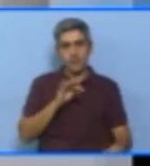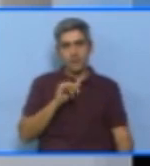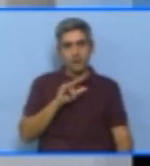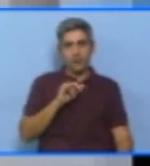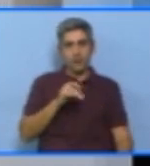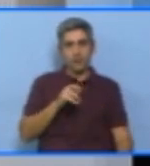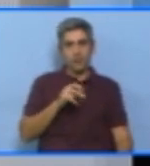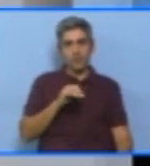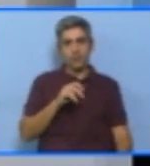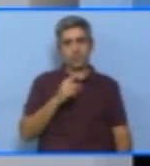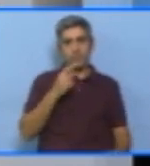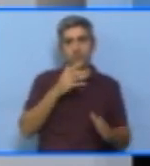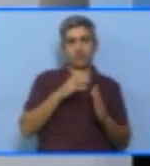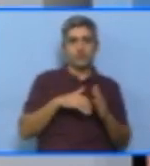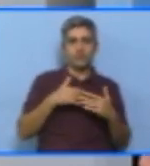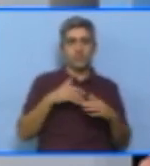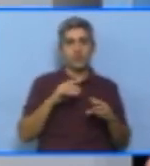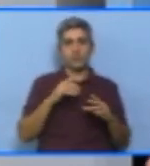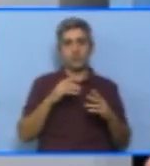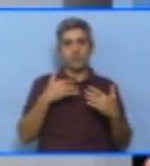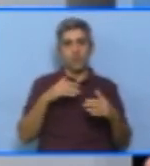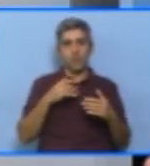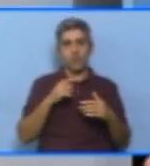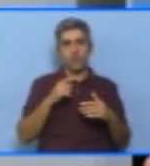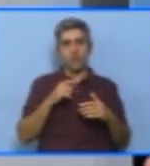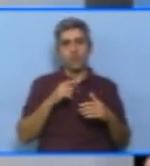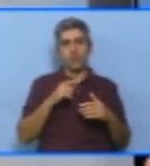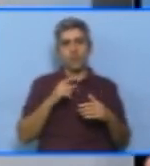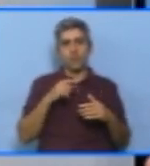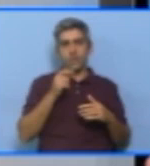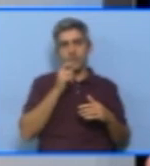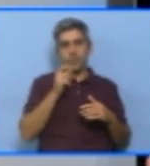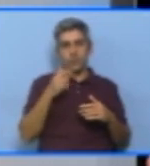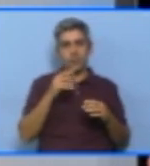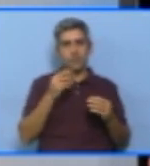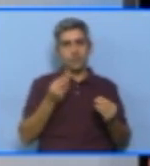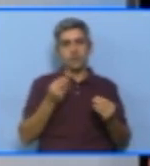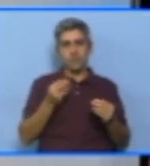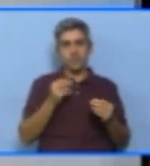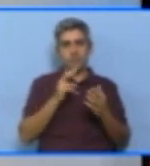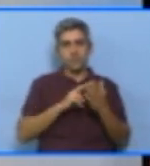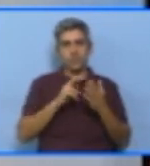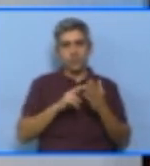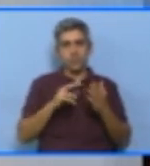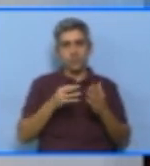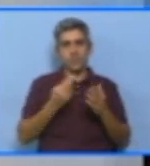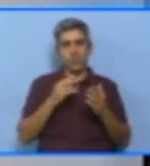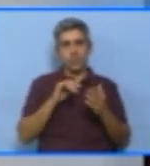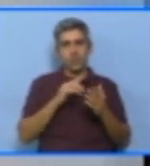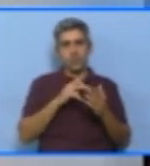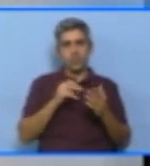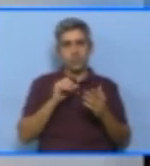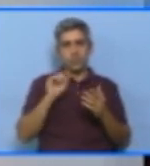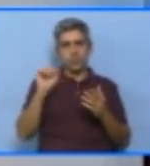dos textos mais eloquentes, para não dizer outros adjetivos, de toda a literatura paulina, todos os